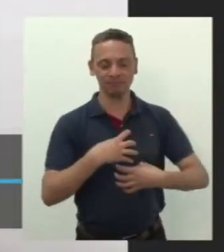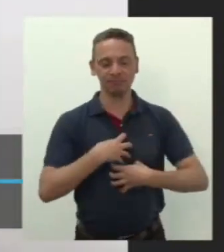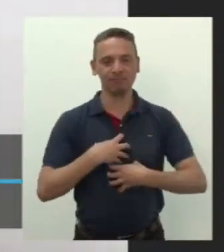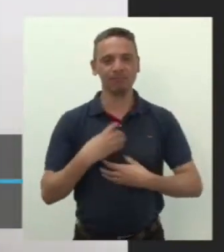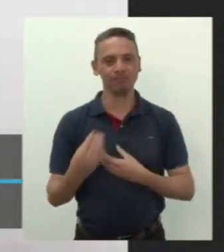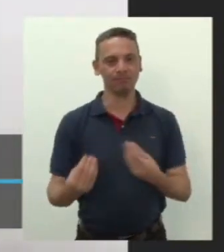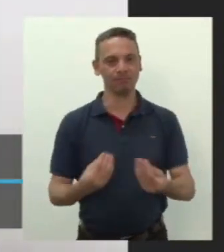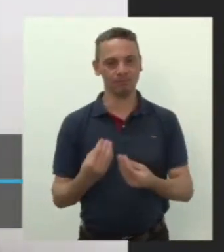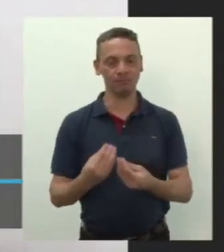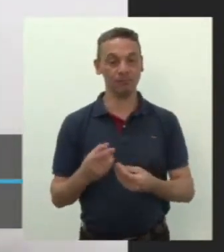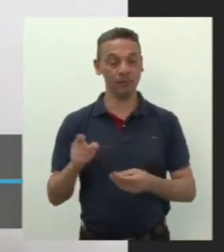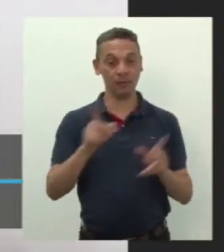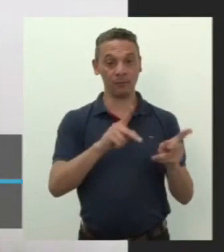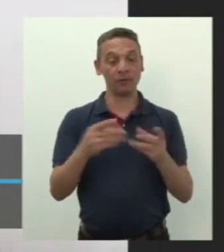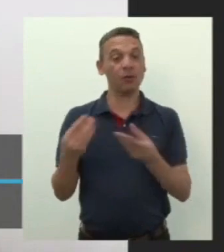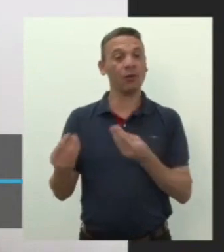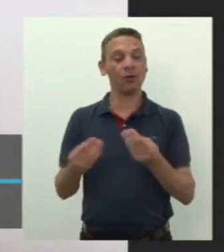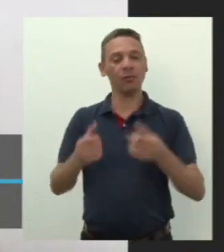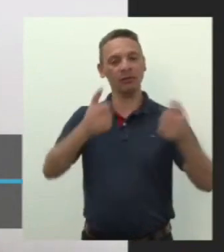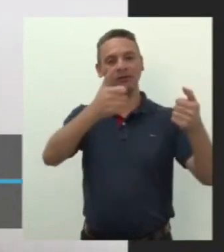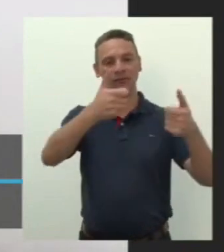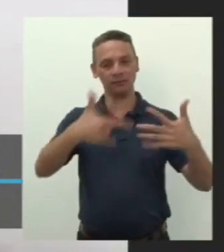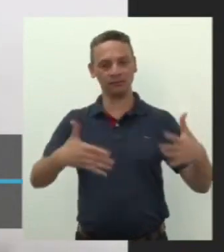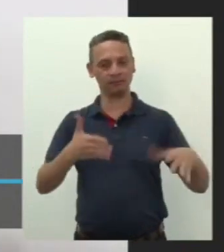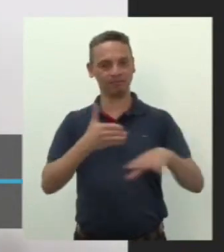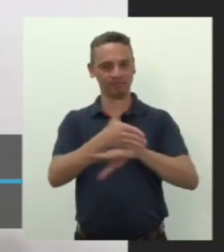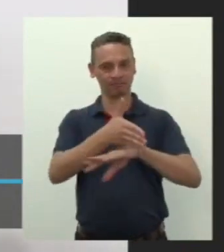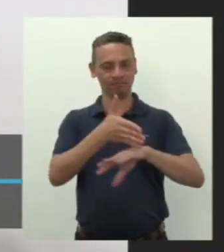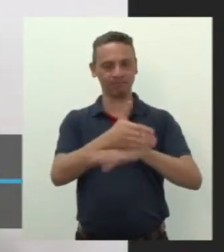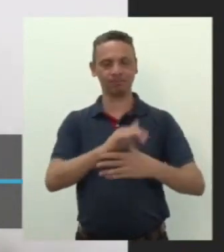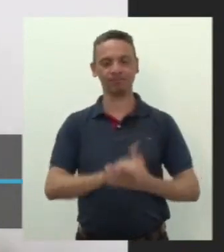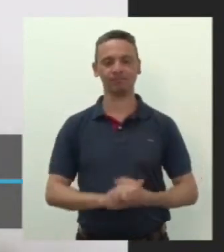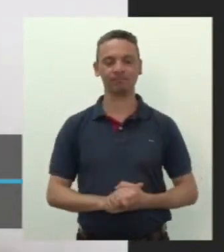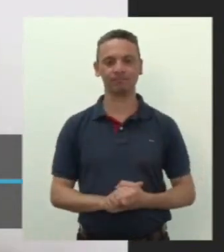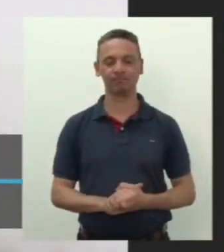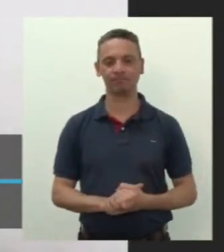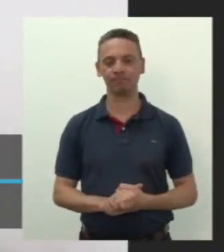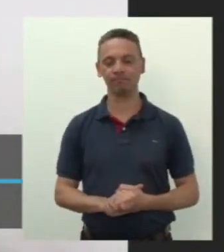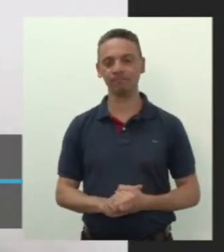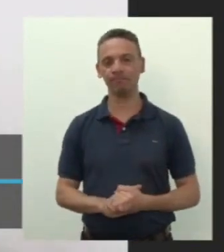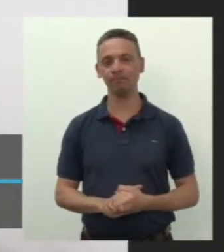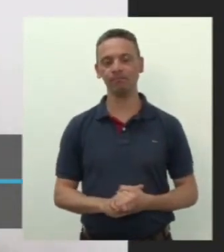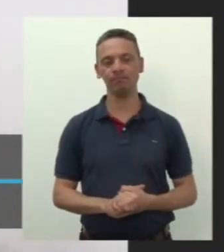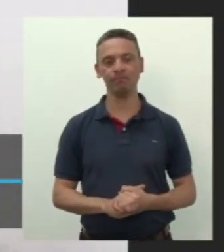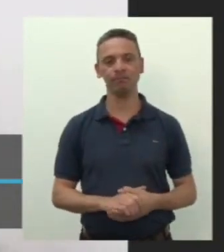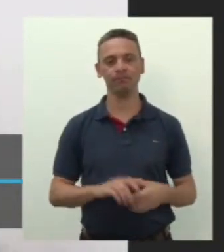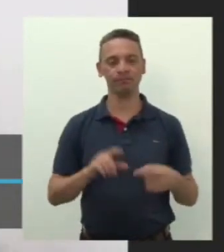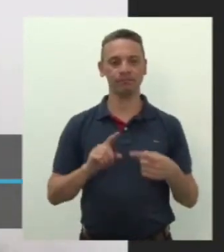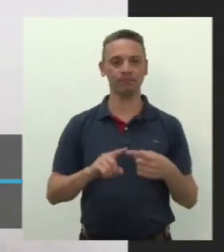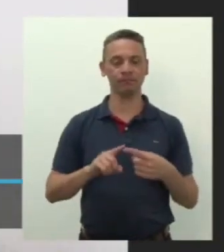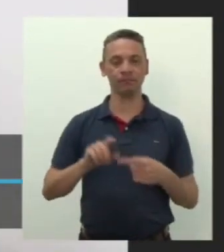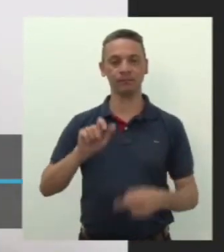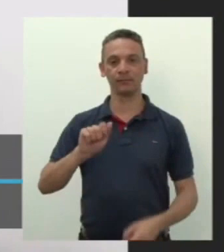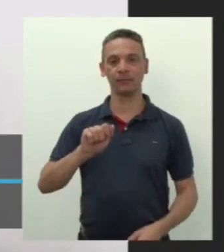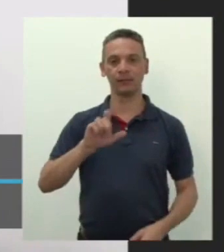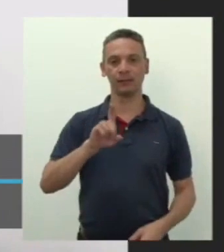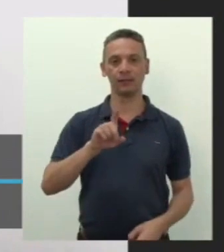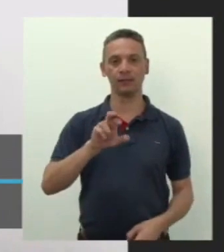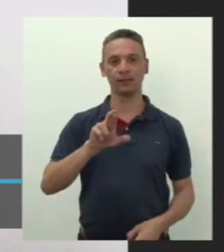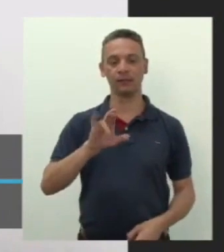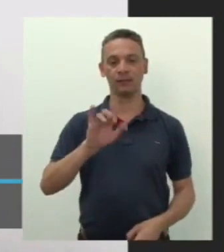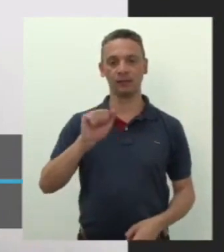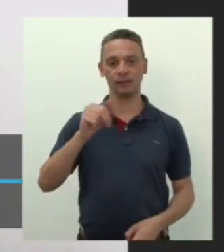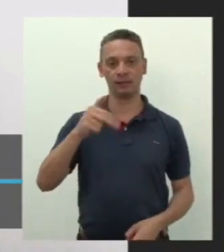professores em algum momento, pelo menos. Olha só, a professora Adriana, a